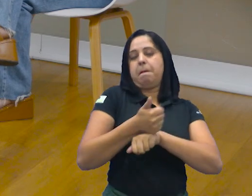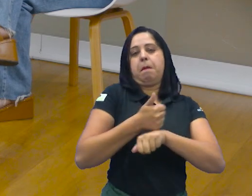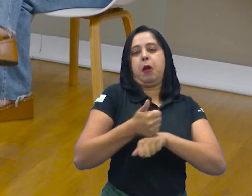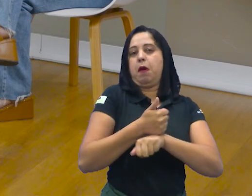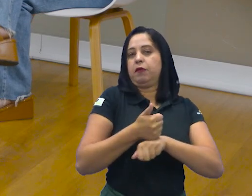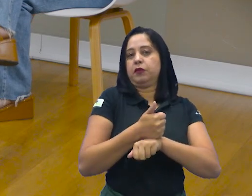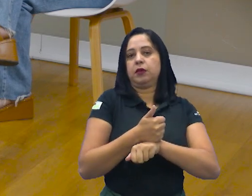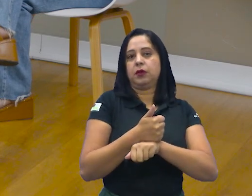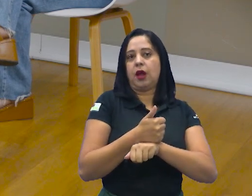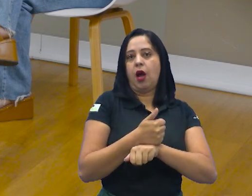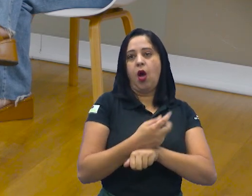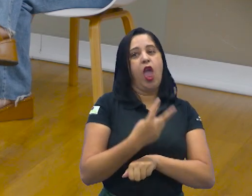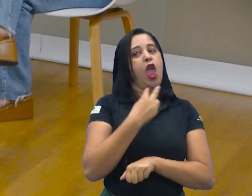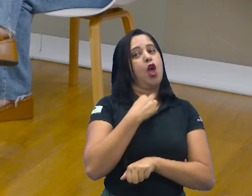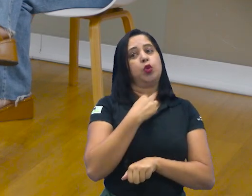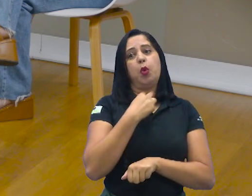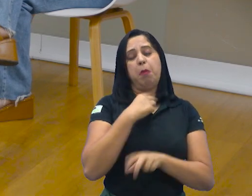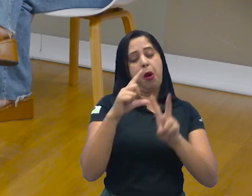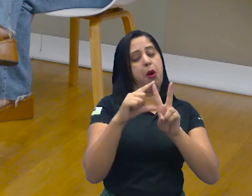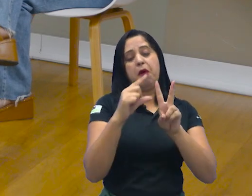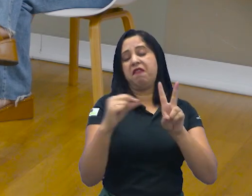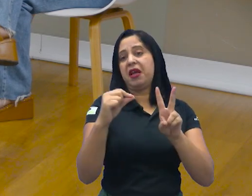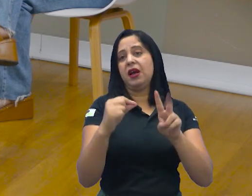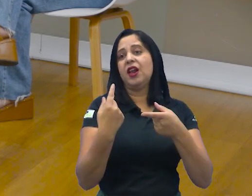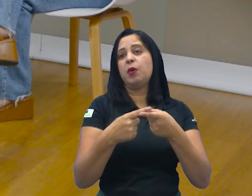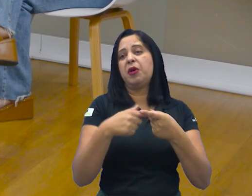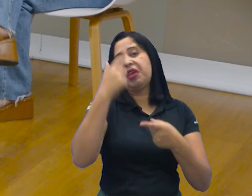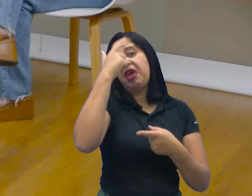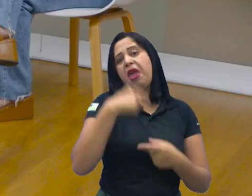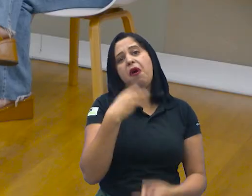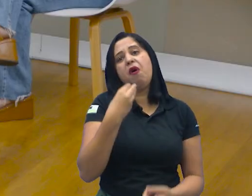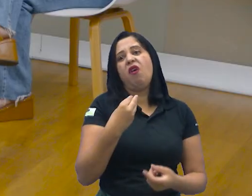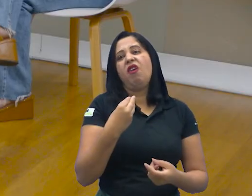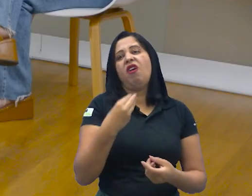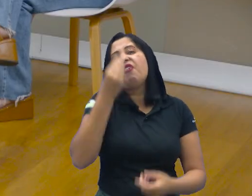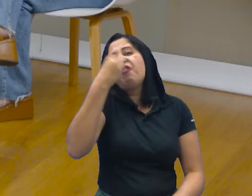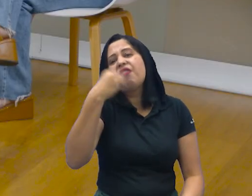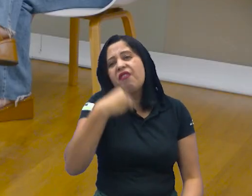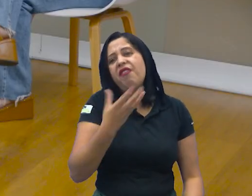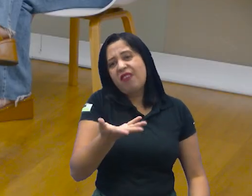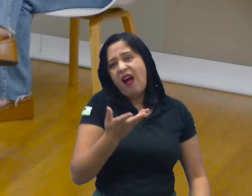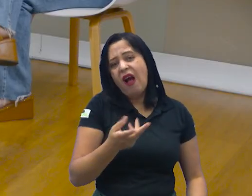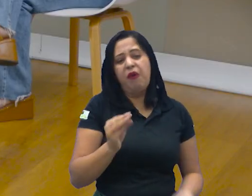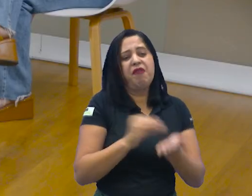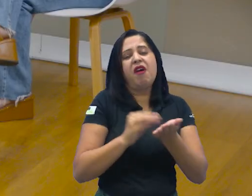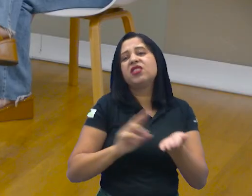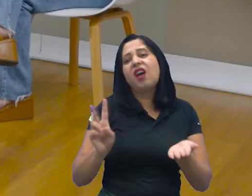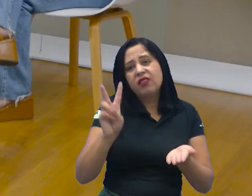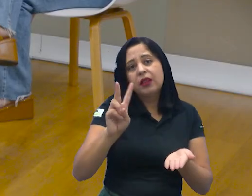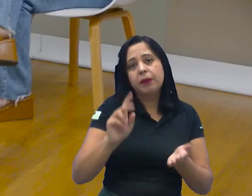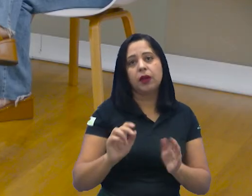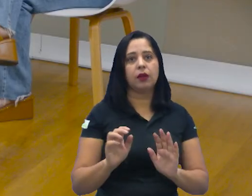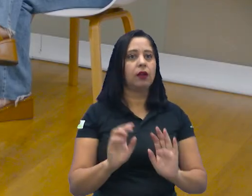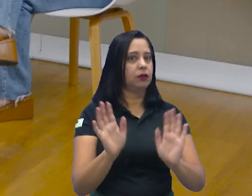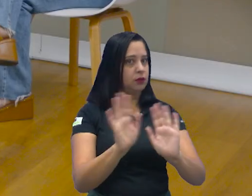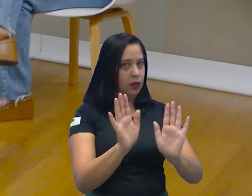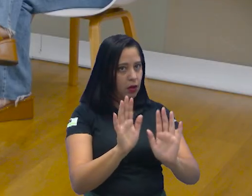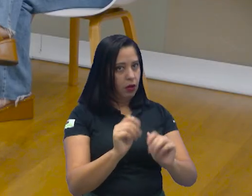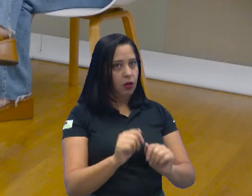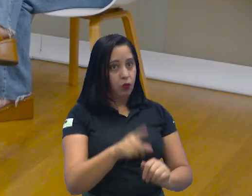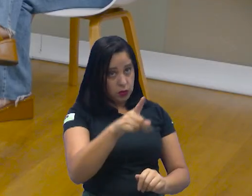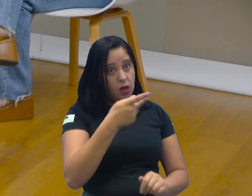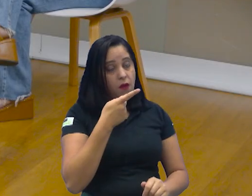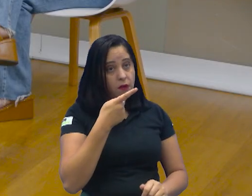amador e eu não posso ser vegano porque vai me faltar força, vai me faltar vitaminas, enfim. Mas você falou que não, dá para... Inclusive